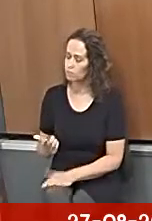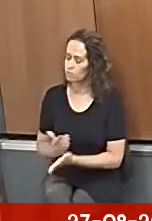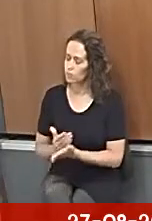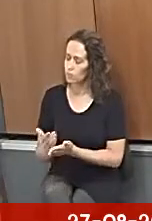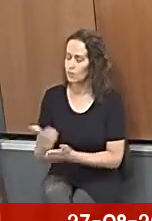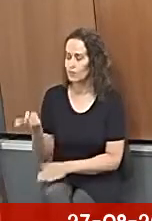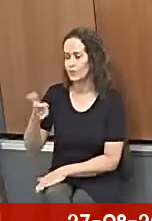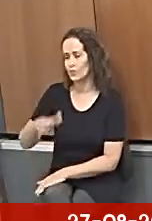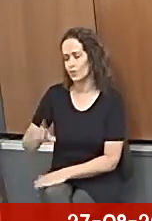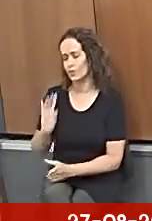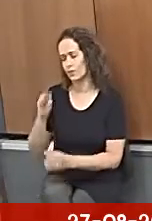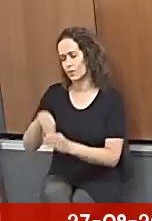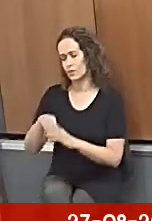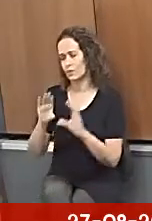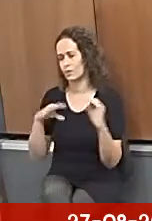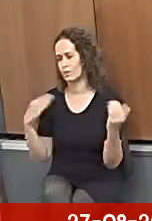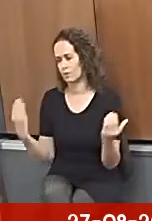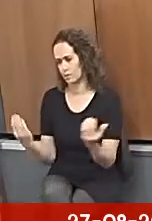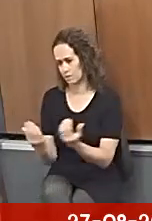bom